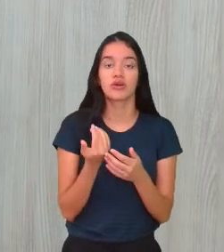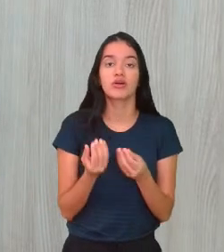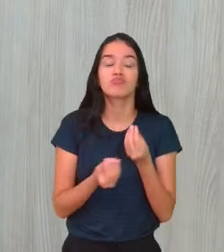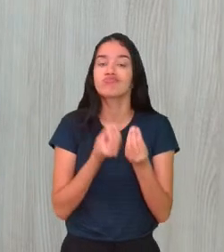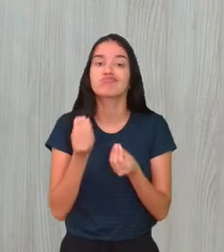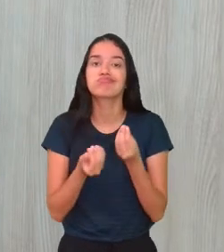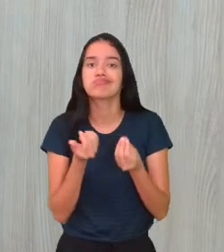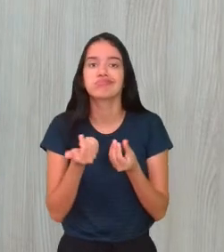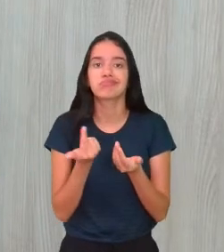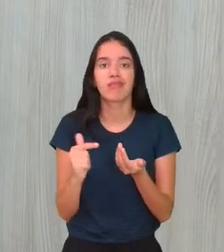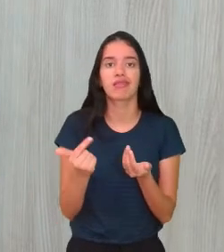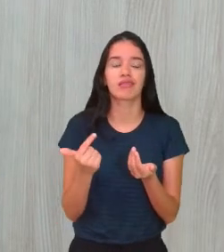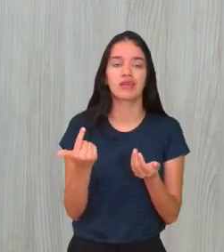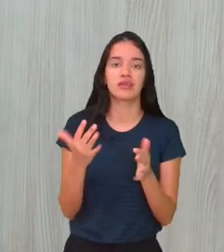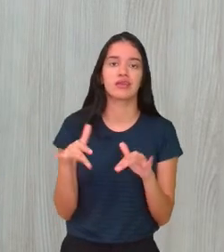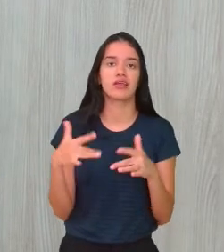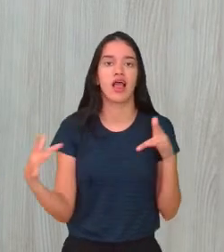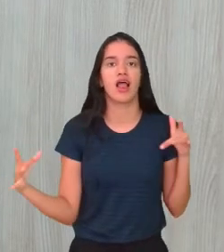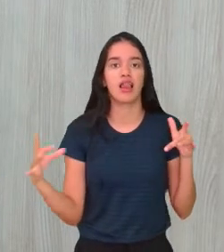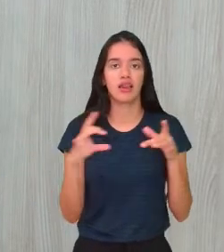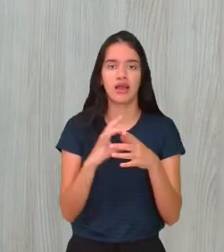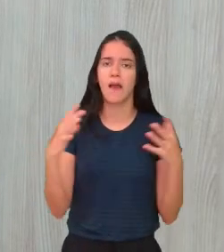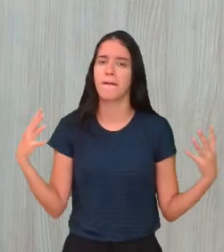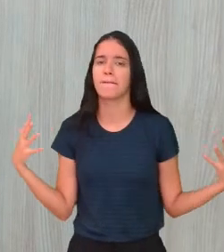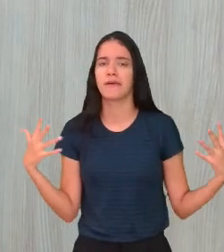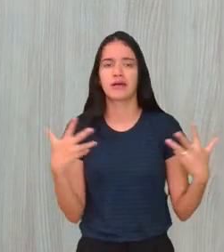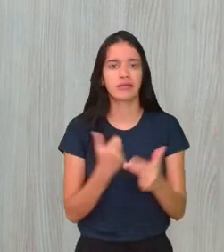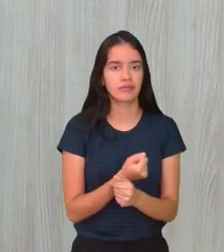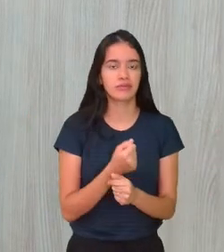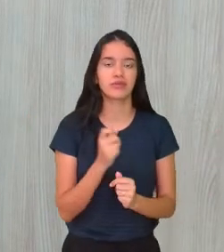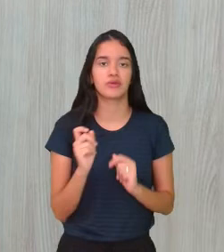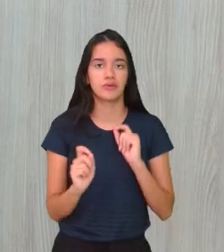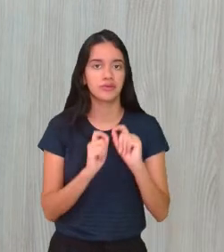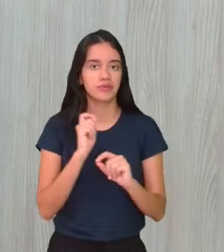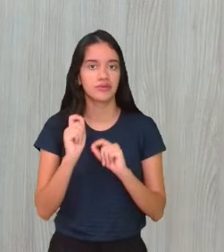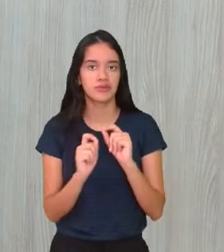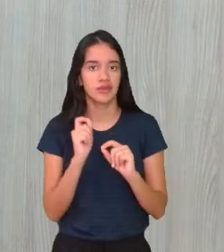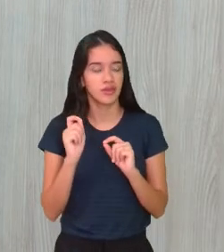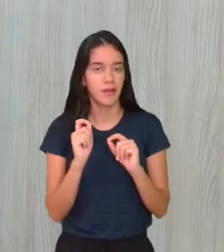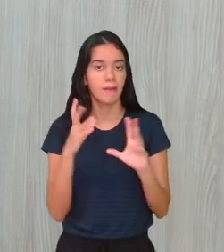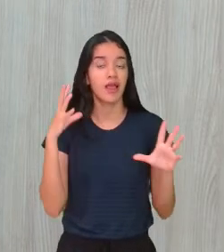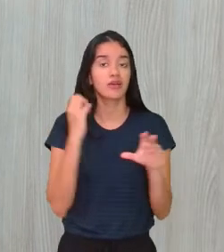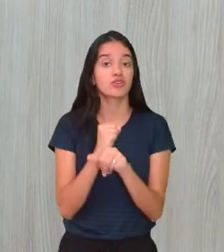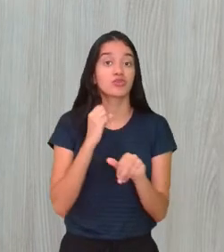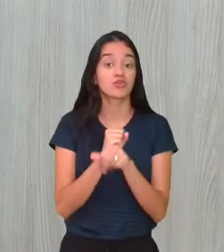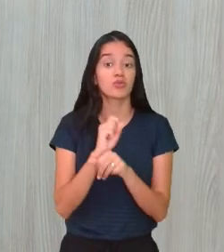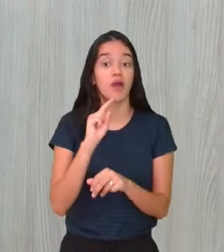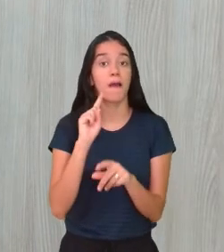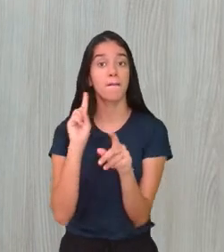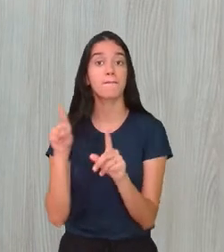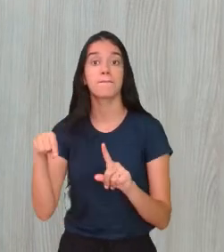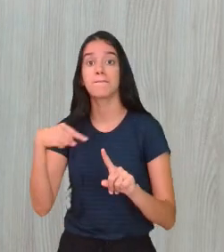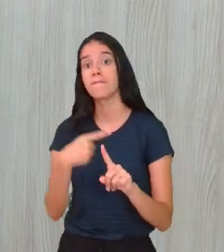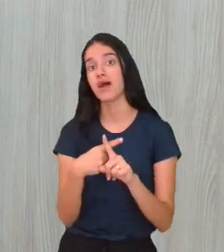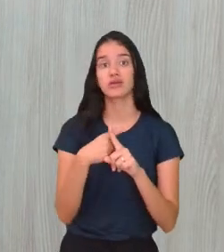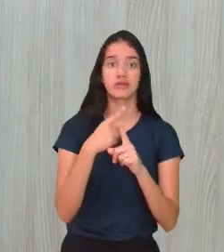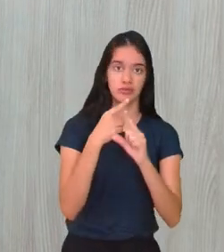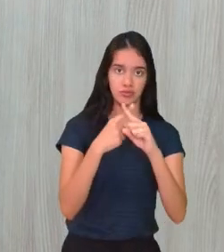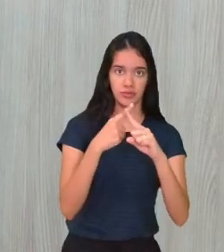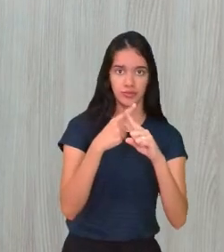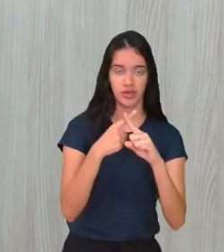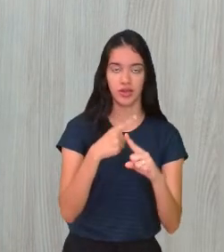vai te explicar esta ligação maravilhosa que é a soma com a multiplicação. Por isso o